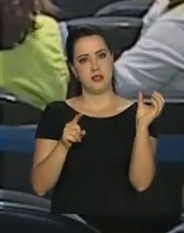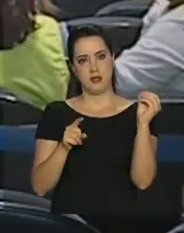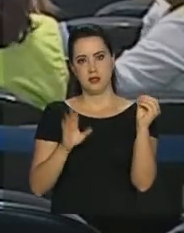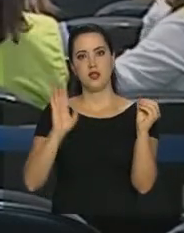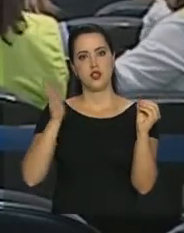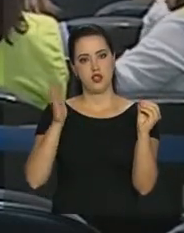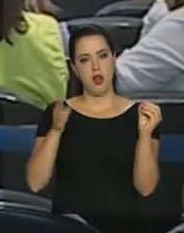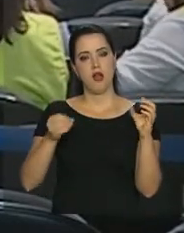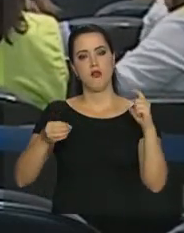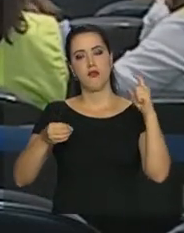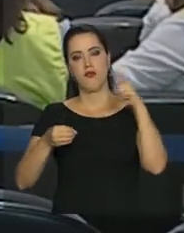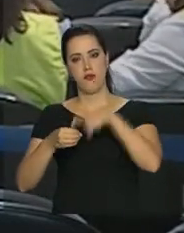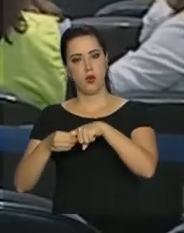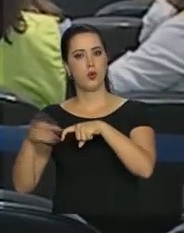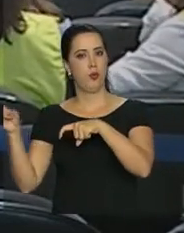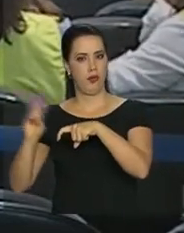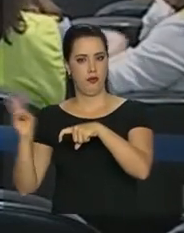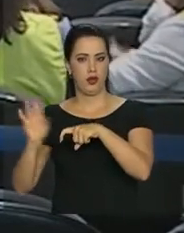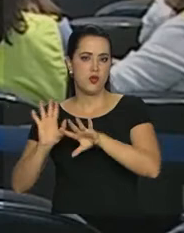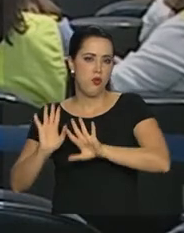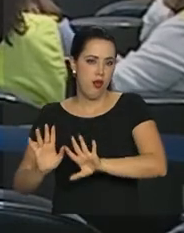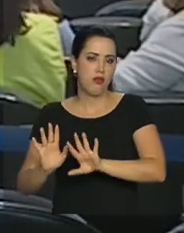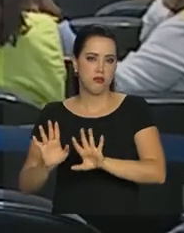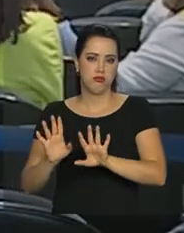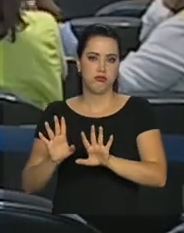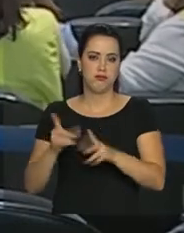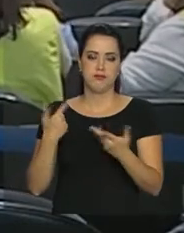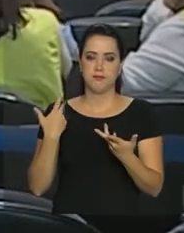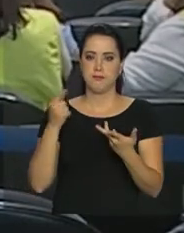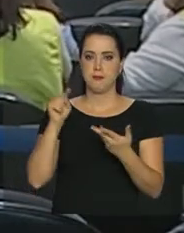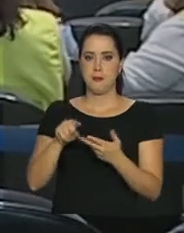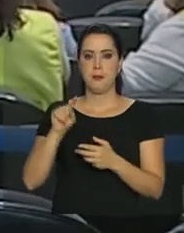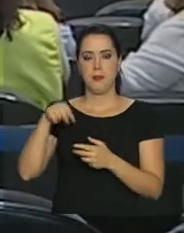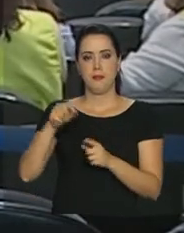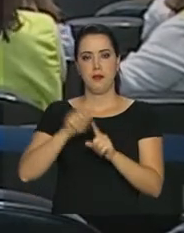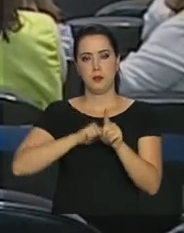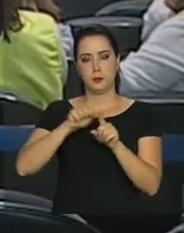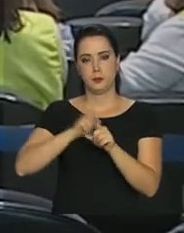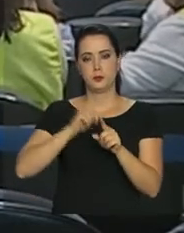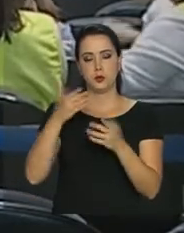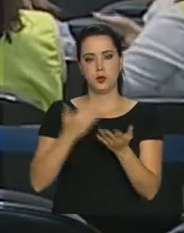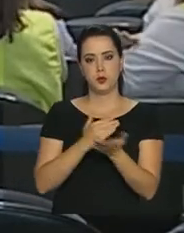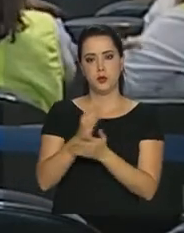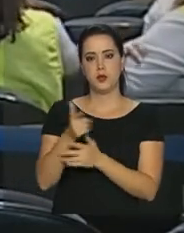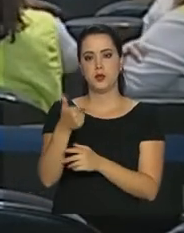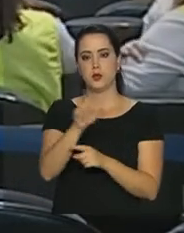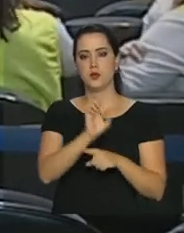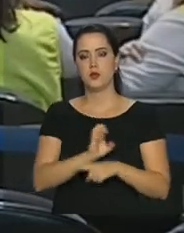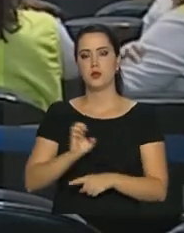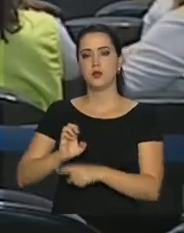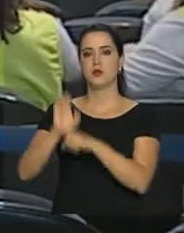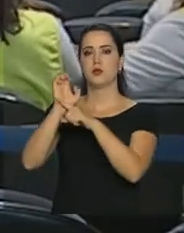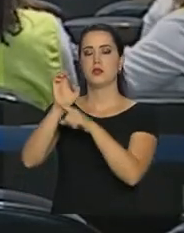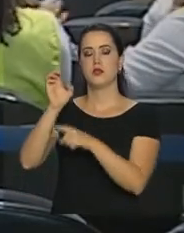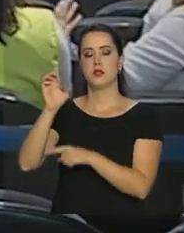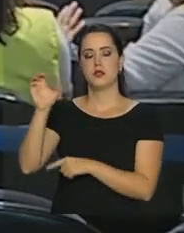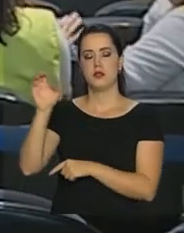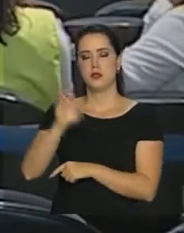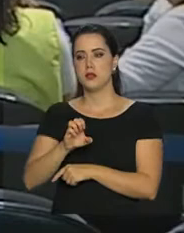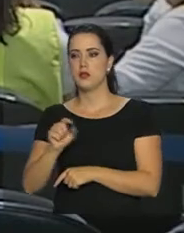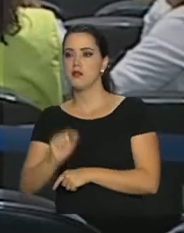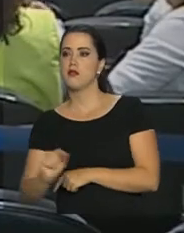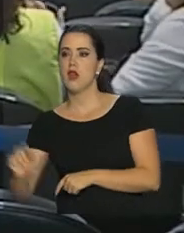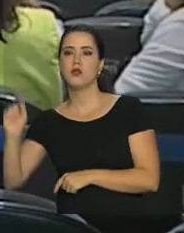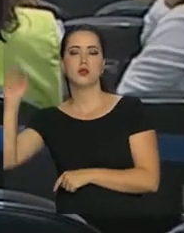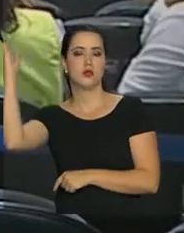país no final deste mês acontece mais um processo de transferência dos migrantes que estão em roraima para outros estados da federação chamado processo